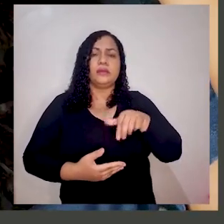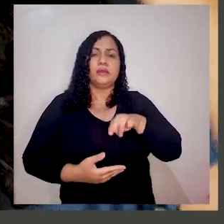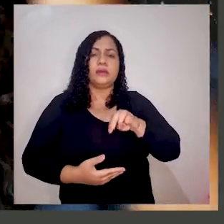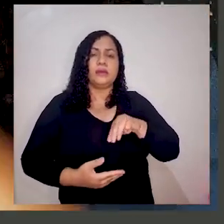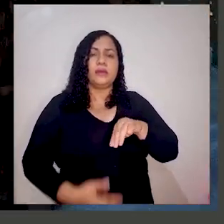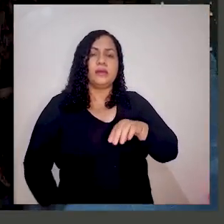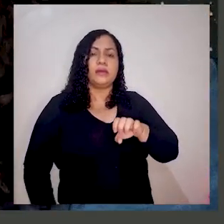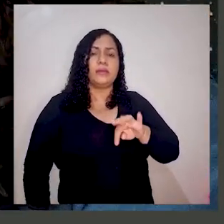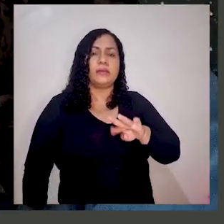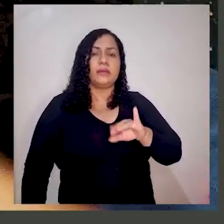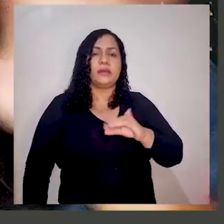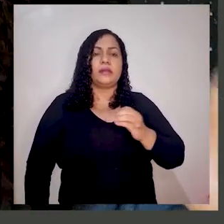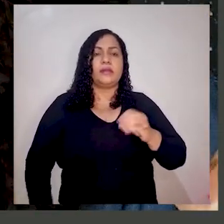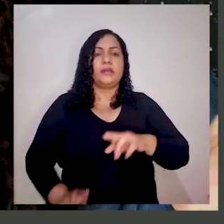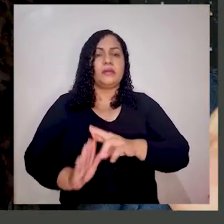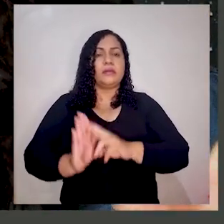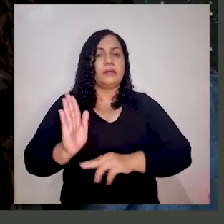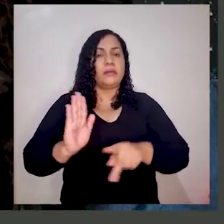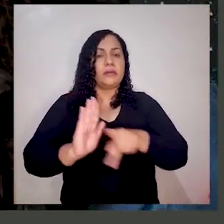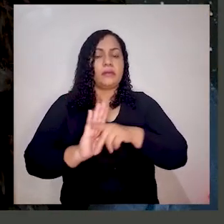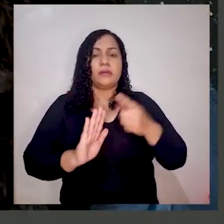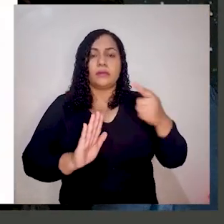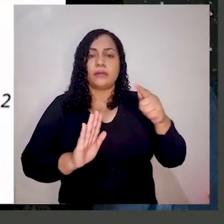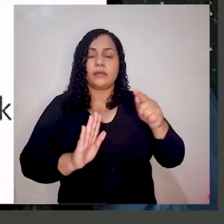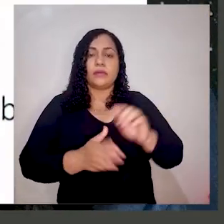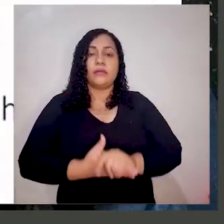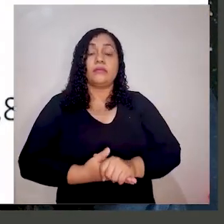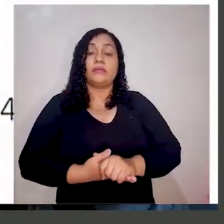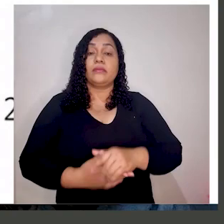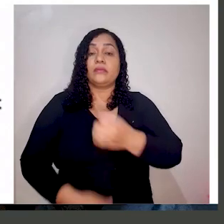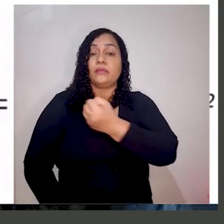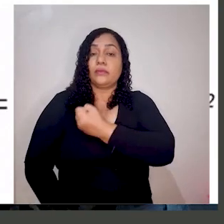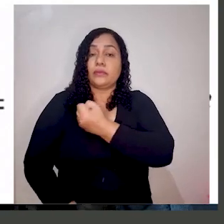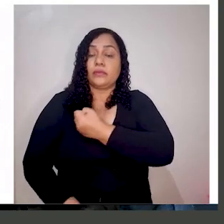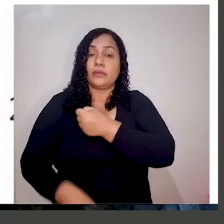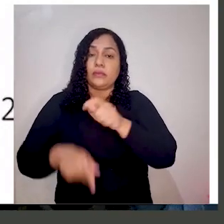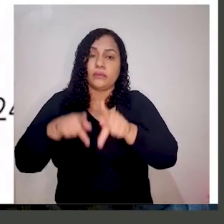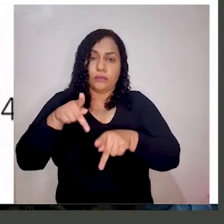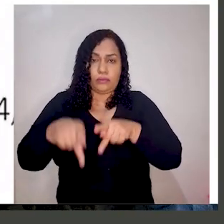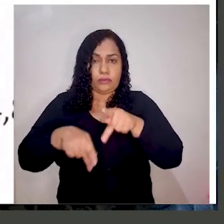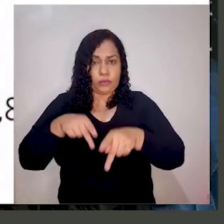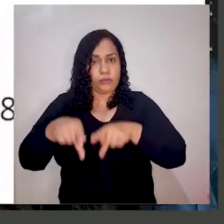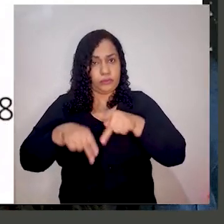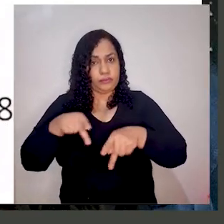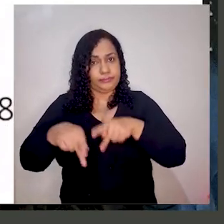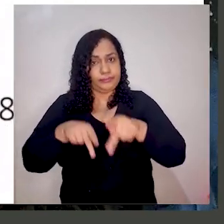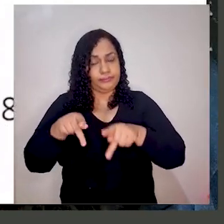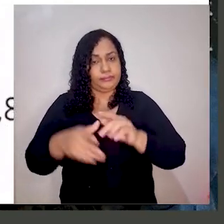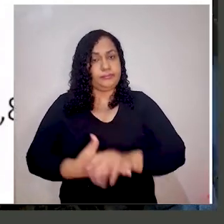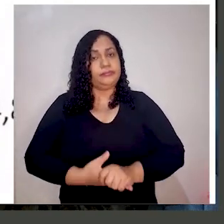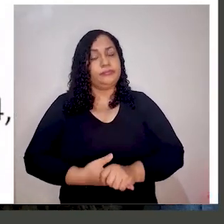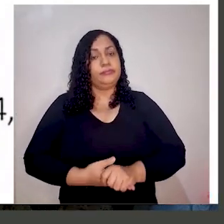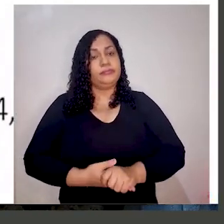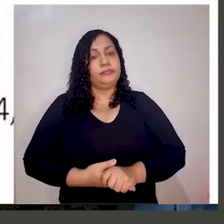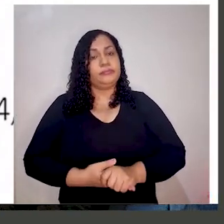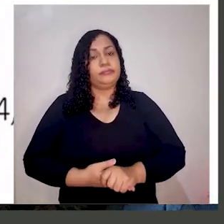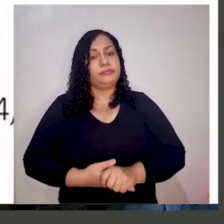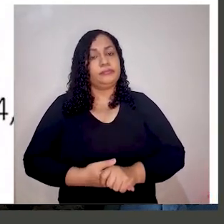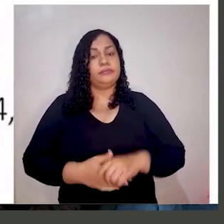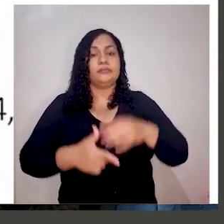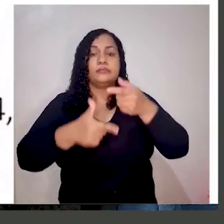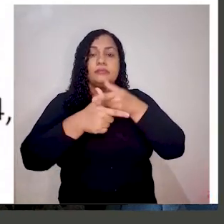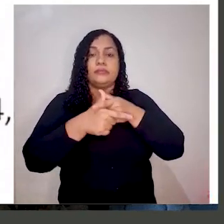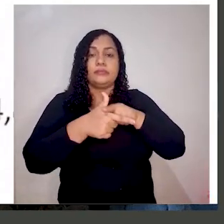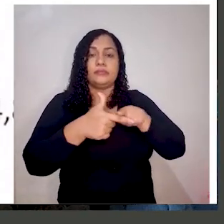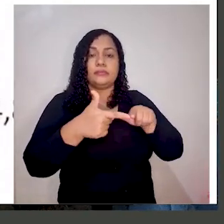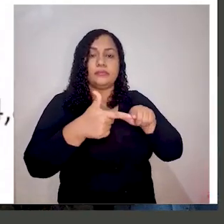métrica. Essa aqui, ela é a geral. Pega-se o número de população, como vocês estão vendo aqui, e a